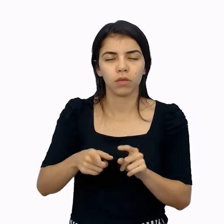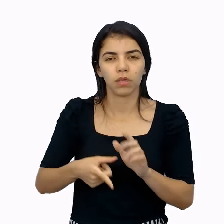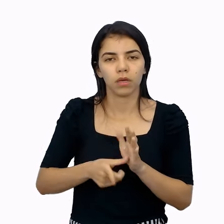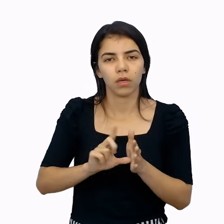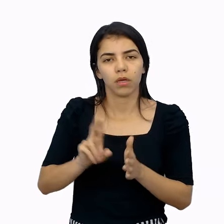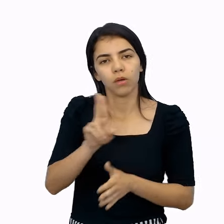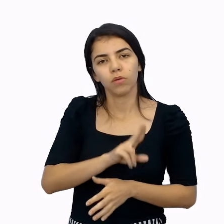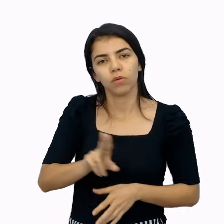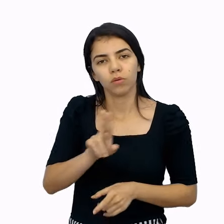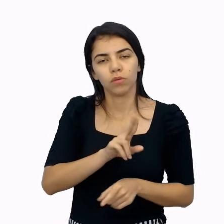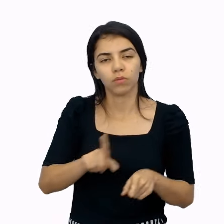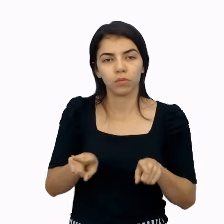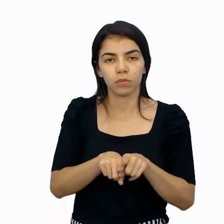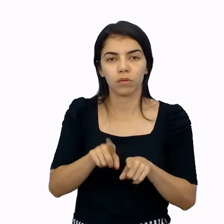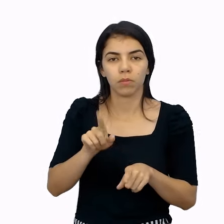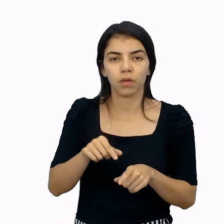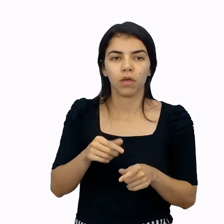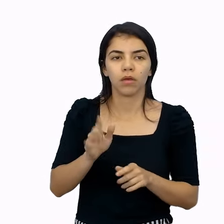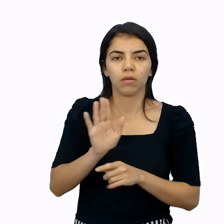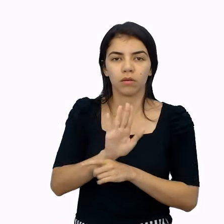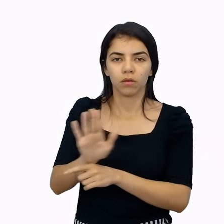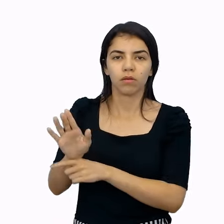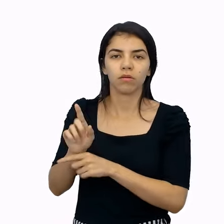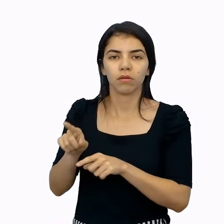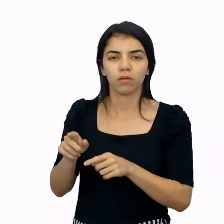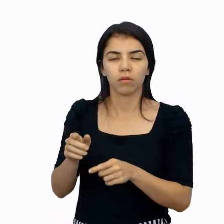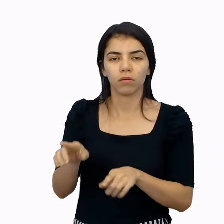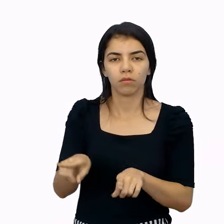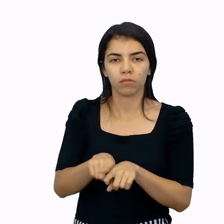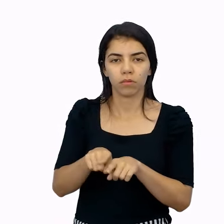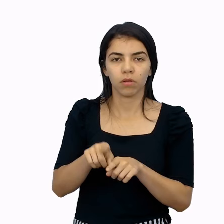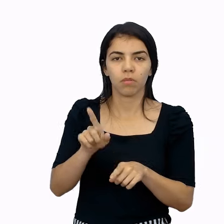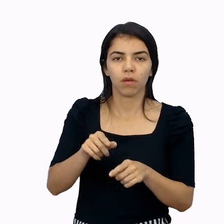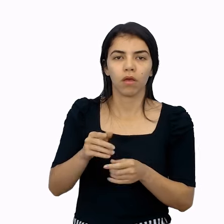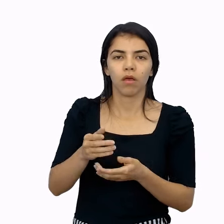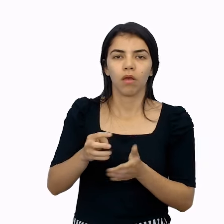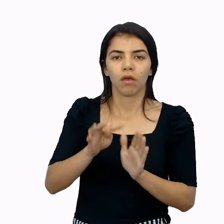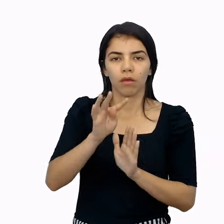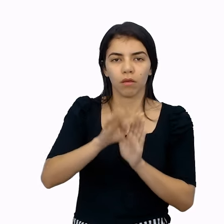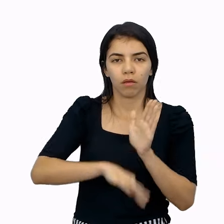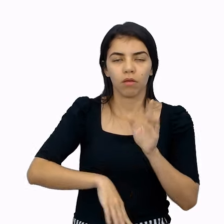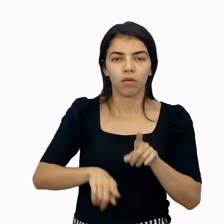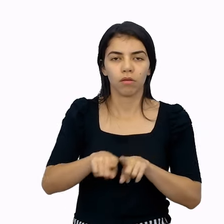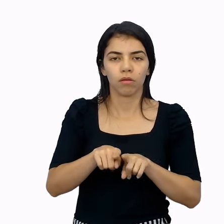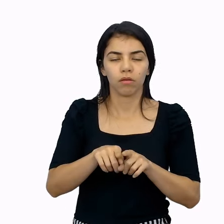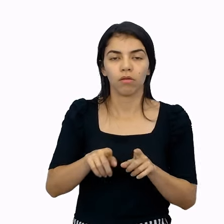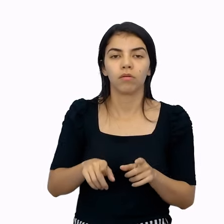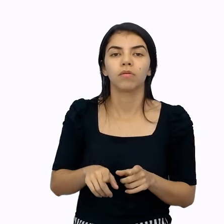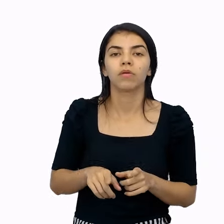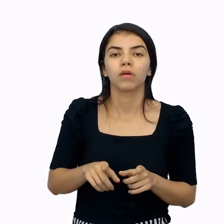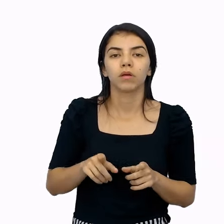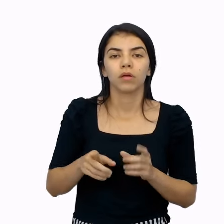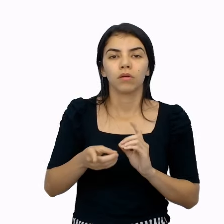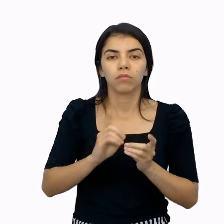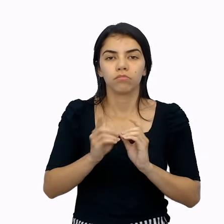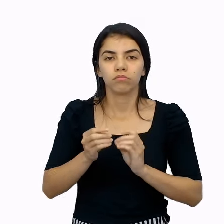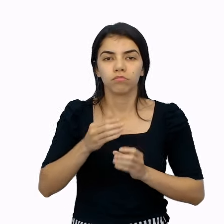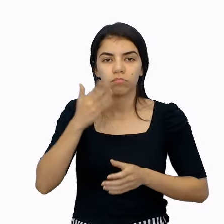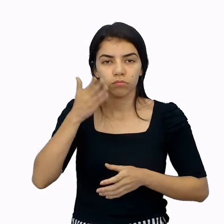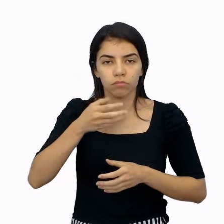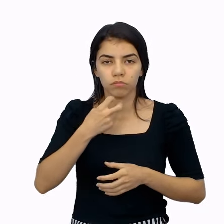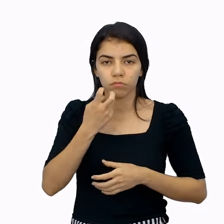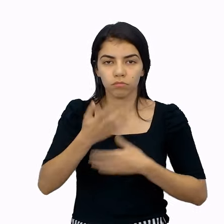de elementos coesivos que contribuem para a progressão temática, estabelece relações lógico-discursivas por meio da organização